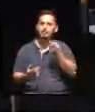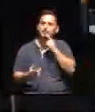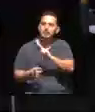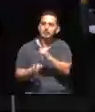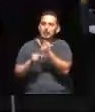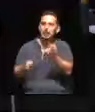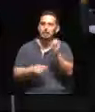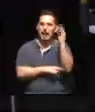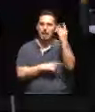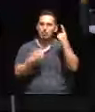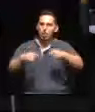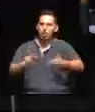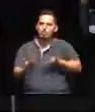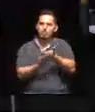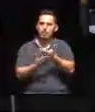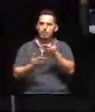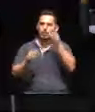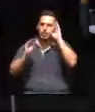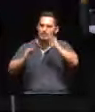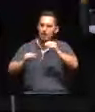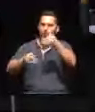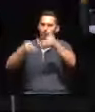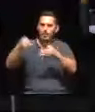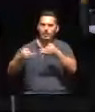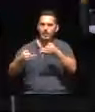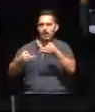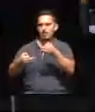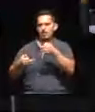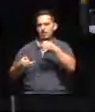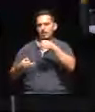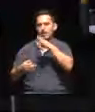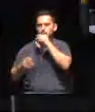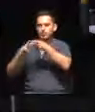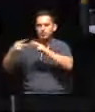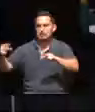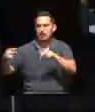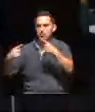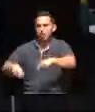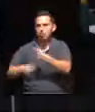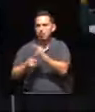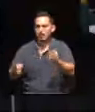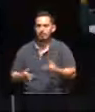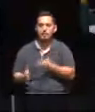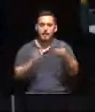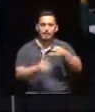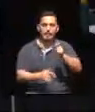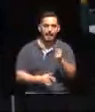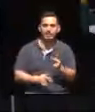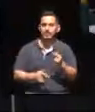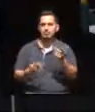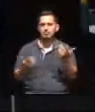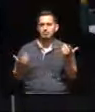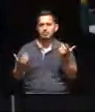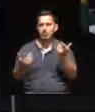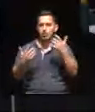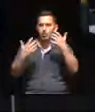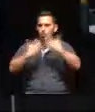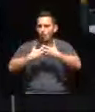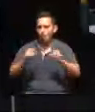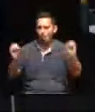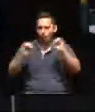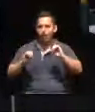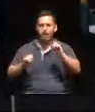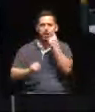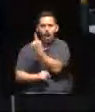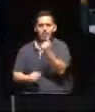por que razão o PAN apenas propõe formação jurídica aos agentes da Polícia Municipal. Da parte do PEV não há qualquer margem para dúvida que